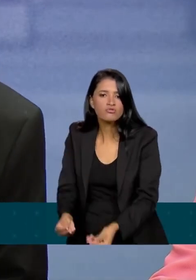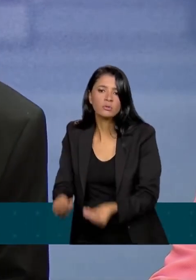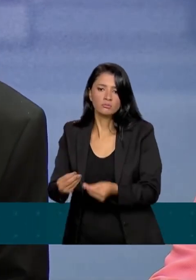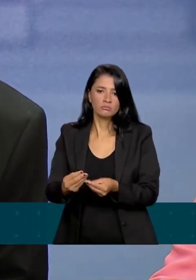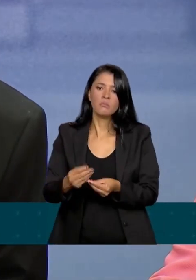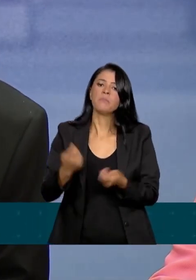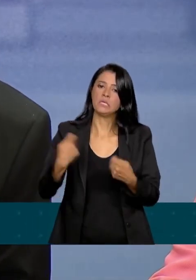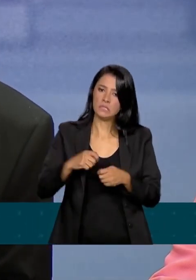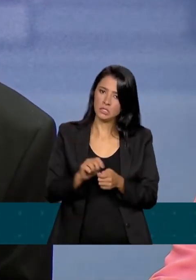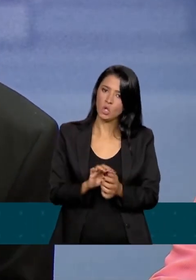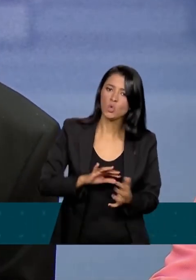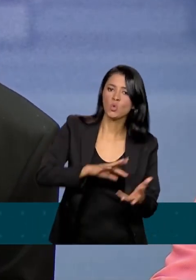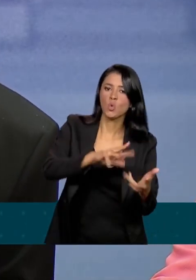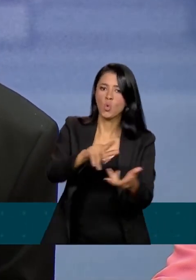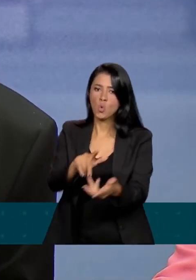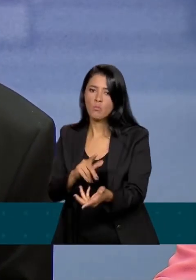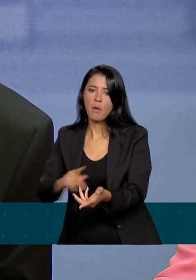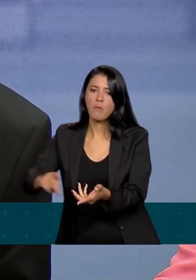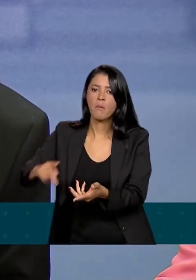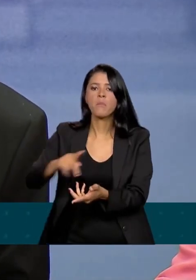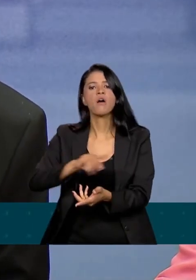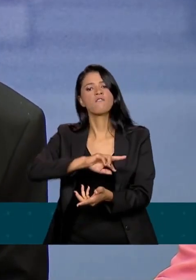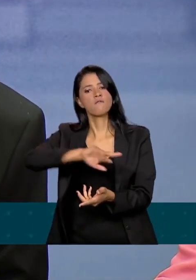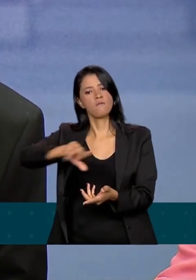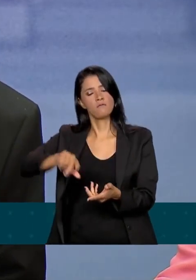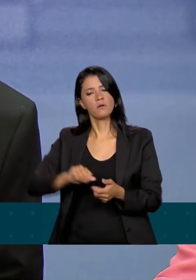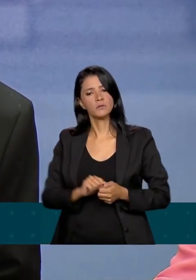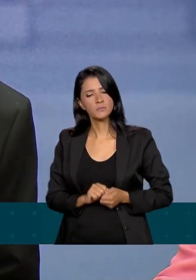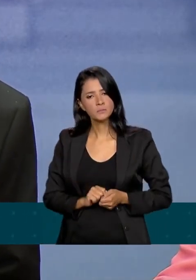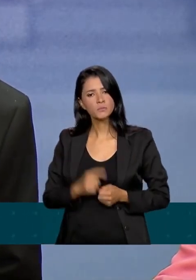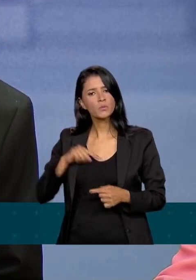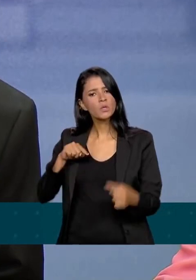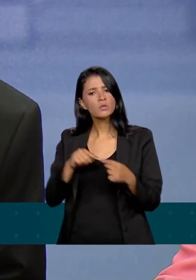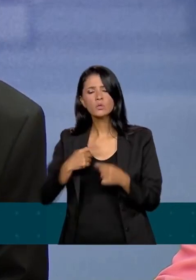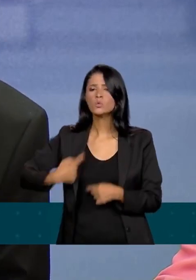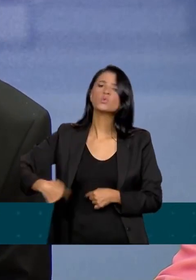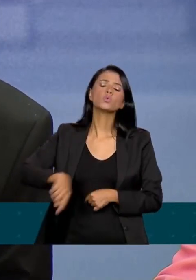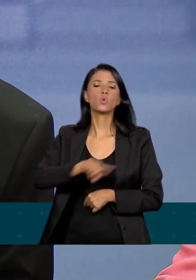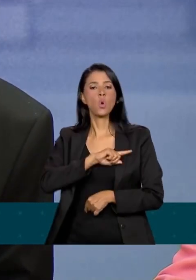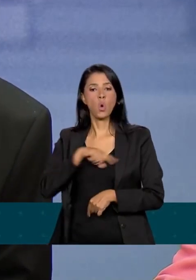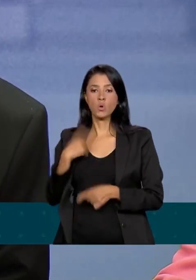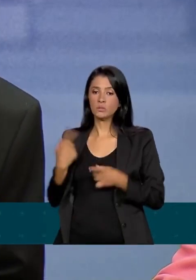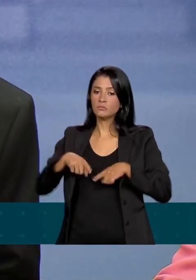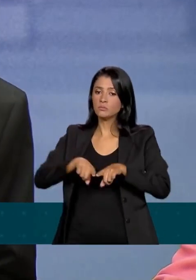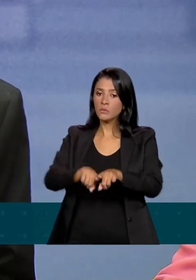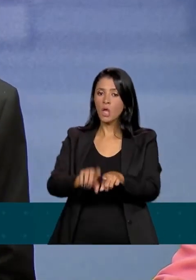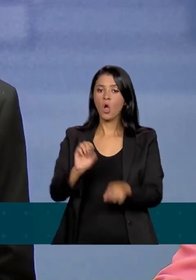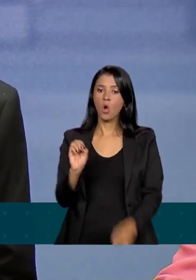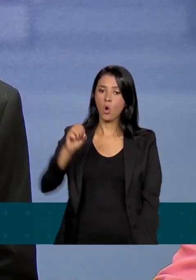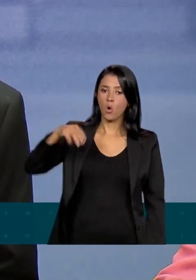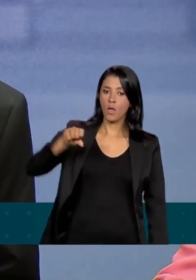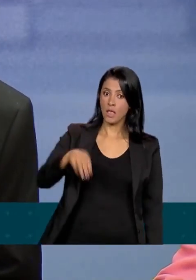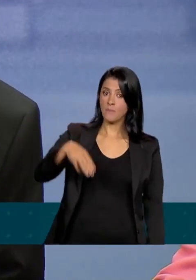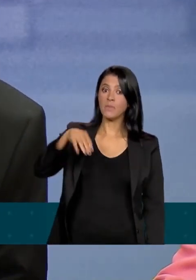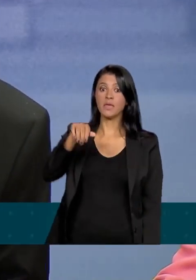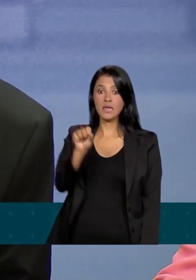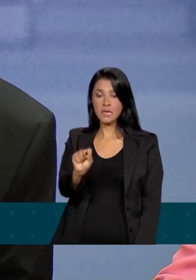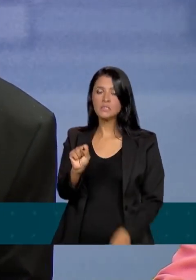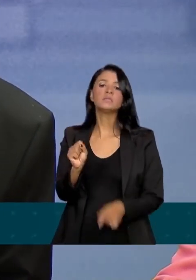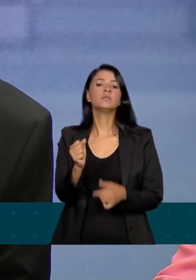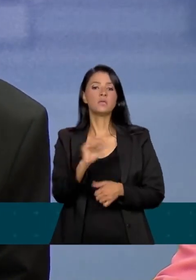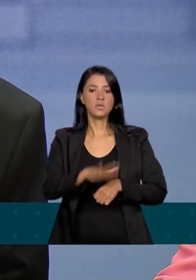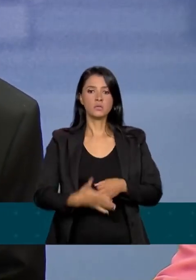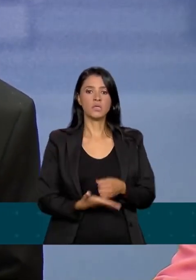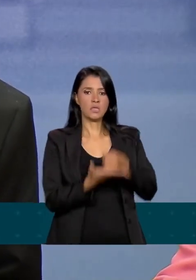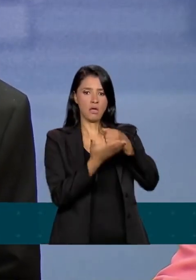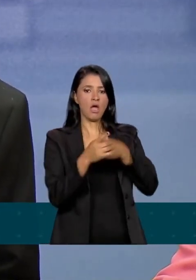feito globalmente. Então, nossas metas alinhadas com a OMS e com os Objetivos de Desenvolvimento Sustentável são